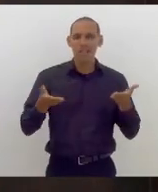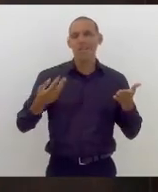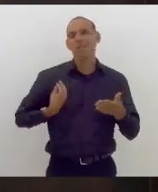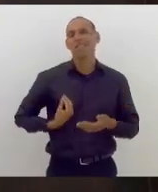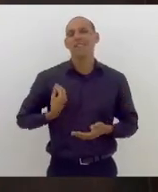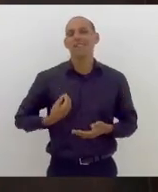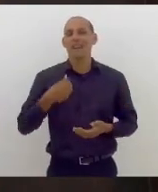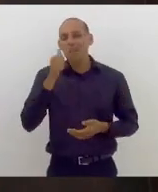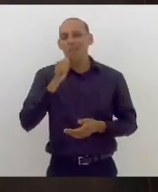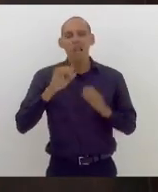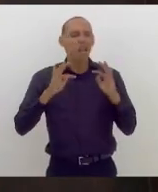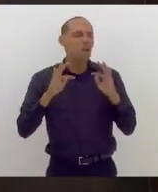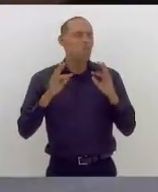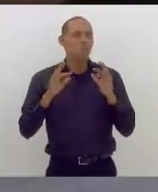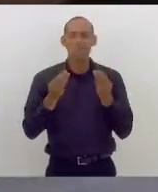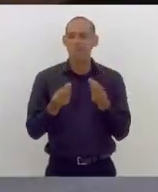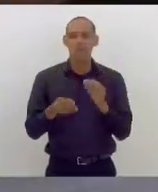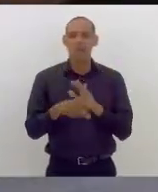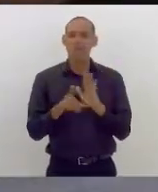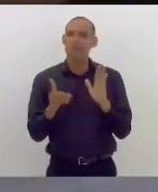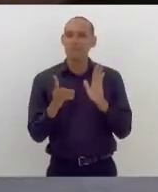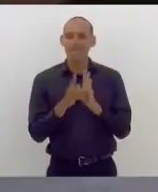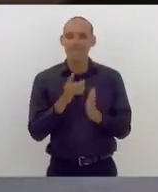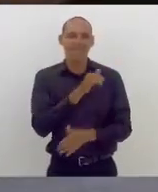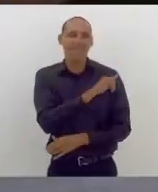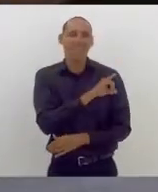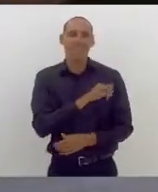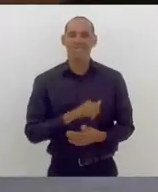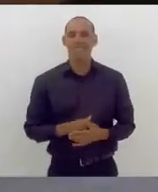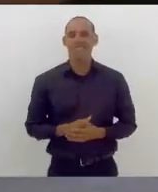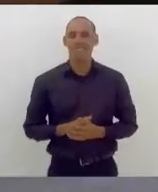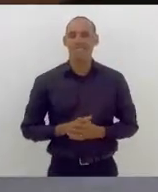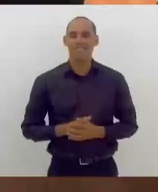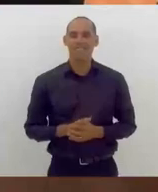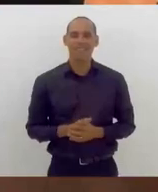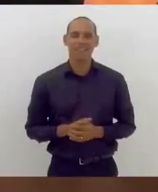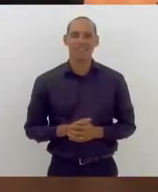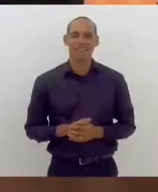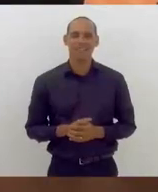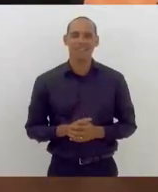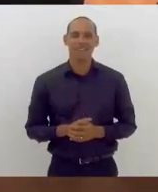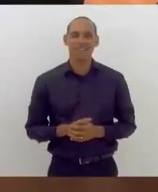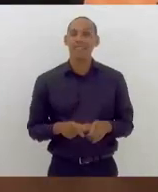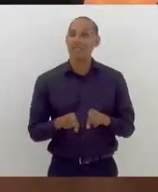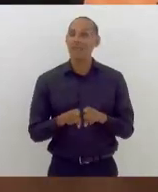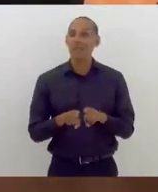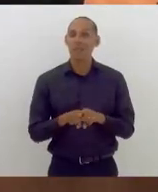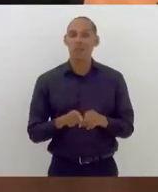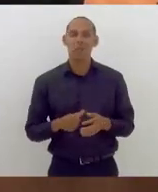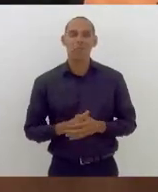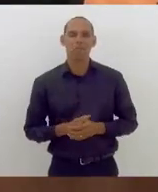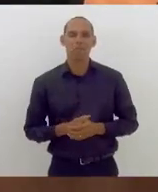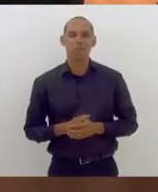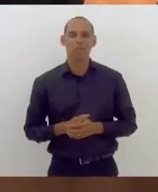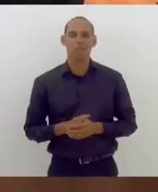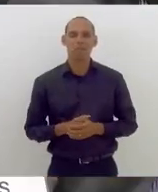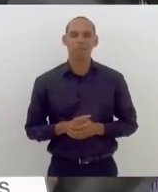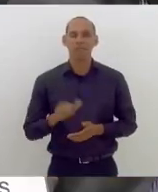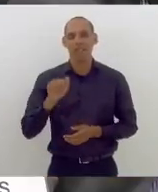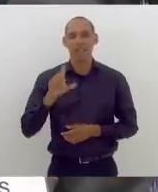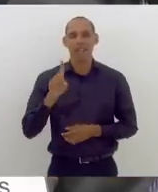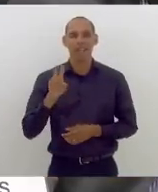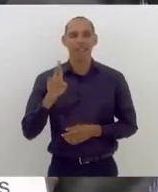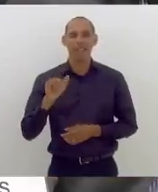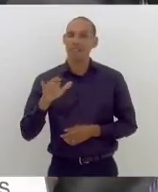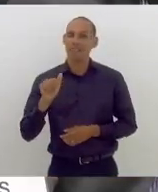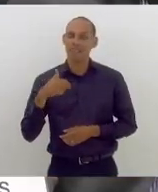todas as mulheres do DETRAN do Estado do Rio de Janeiro. Quero ainda dizer, Adriana, que